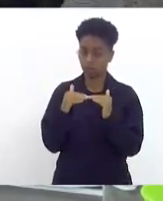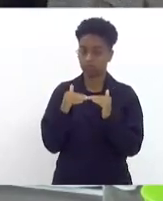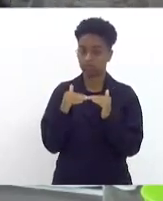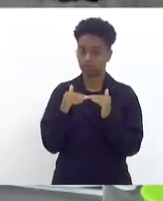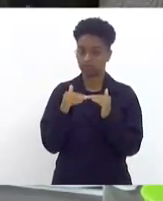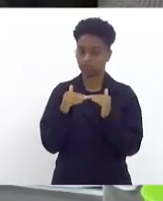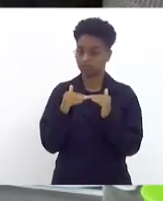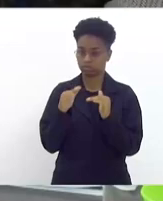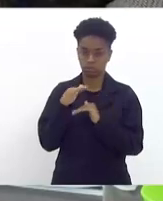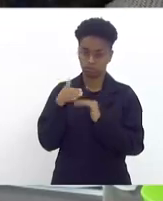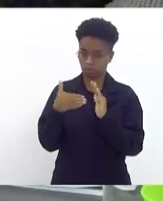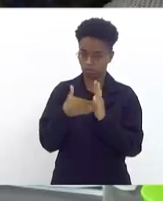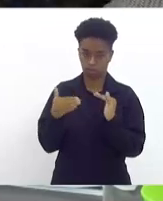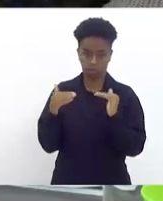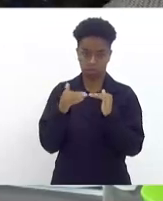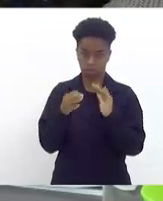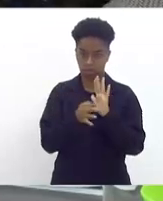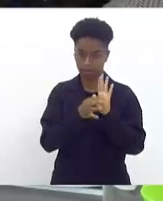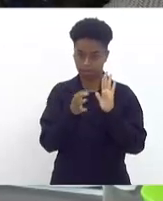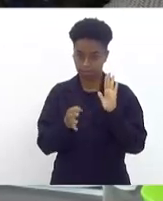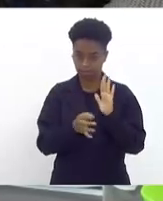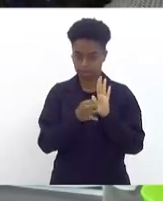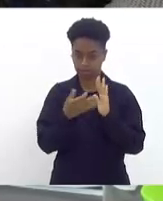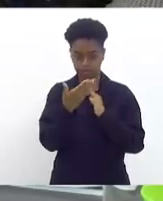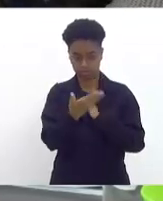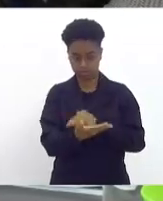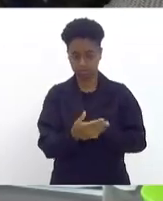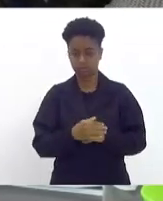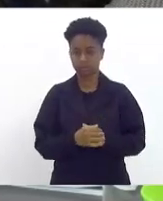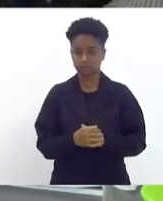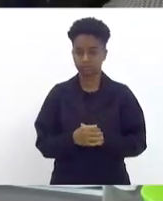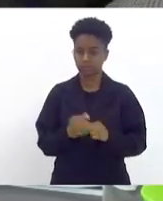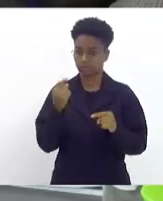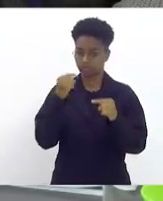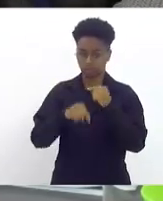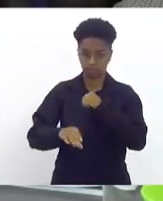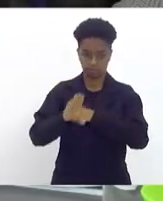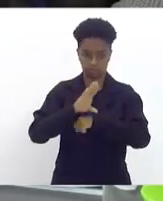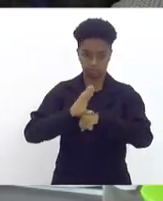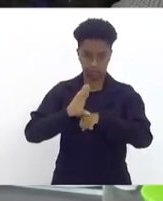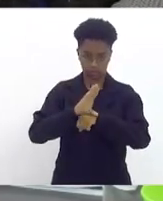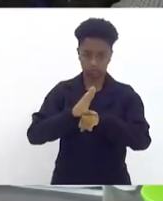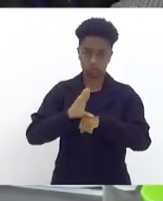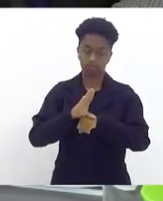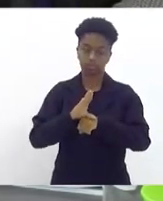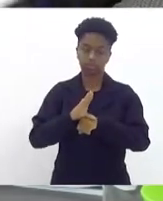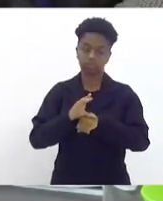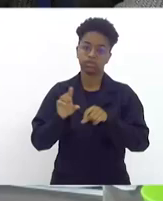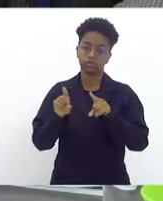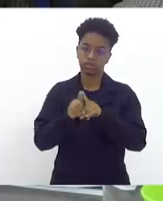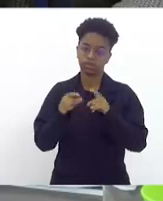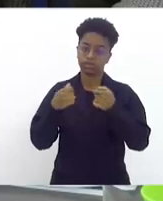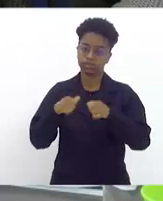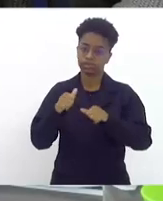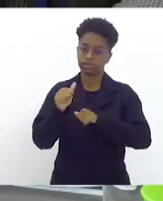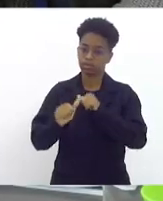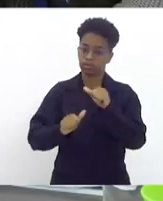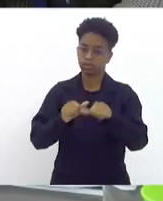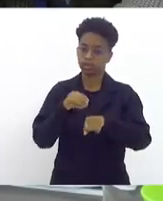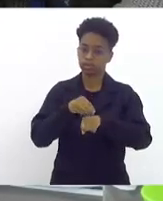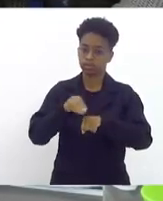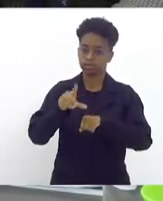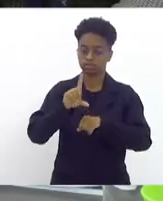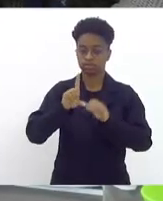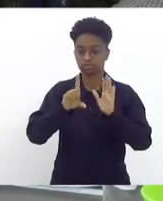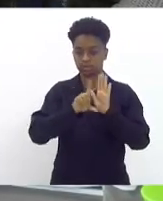integralmente comparecer do relator pela inconstitucionalidade concluindo pela transformação e